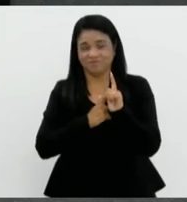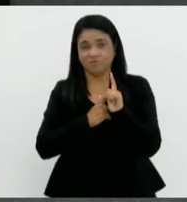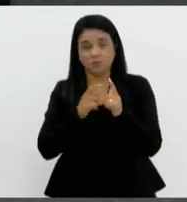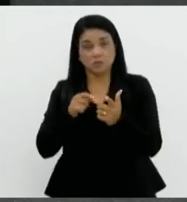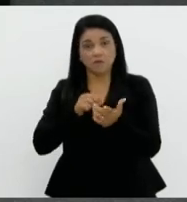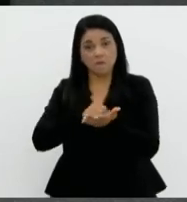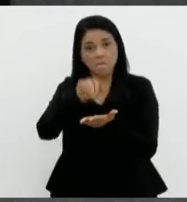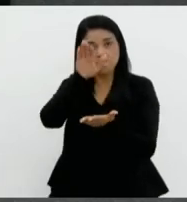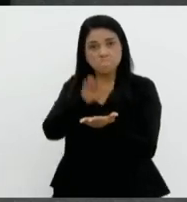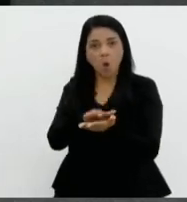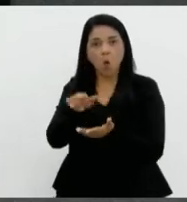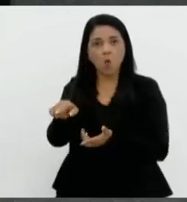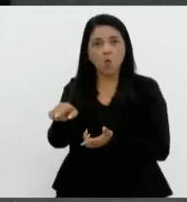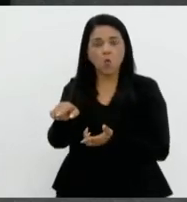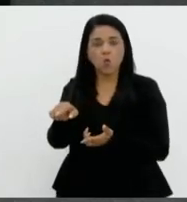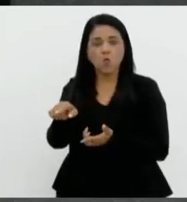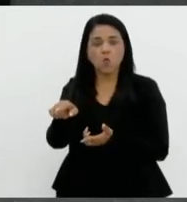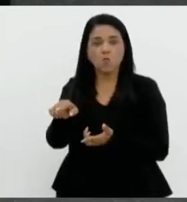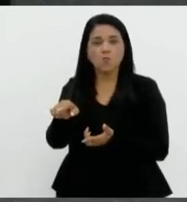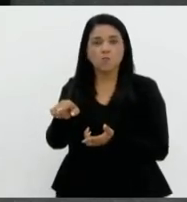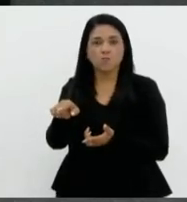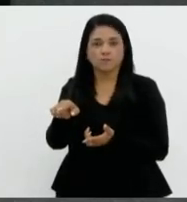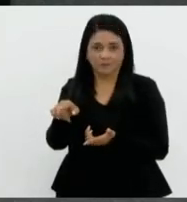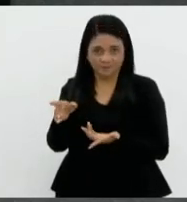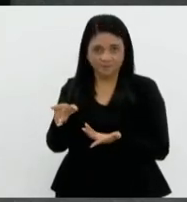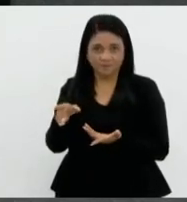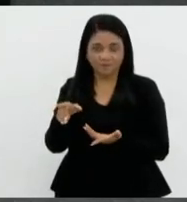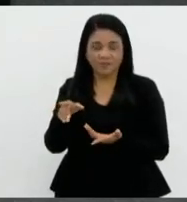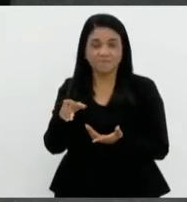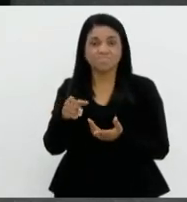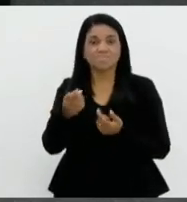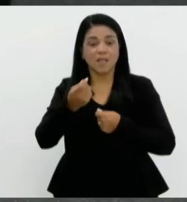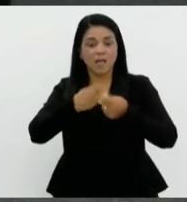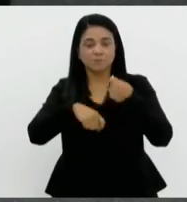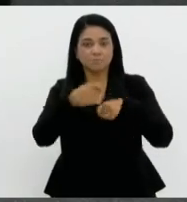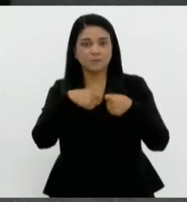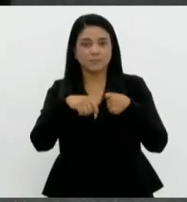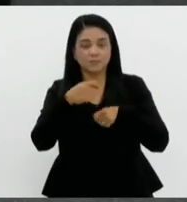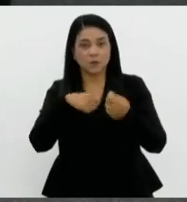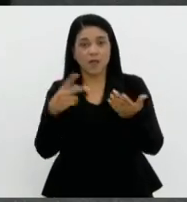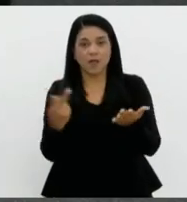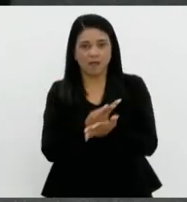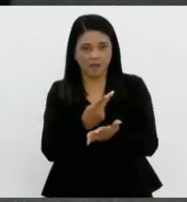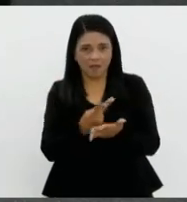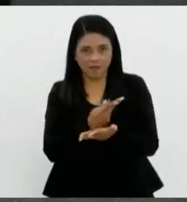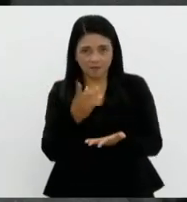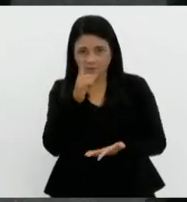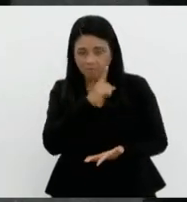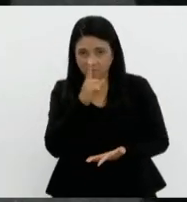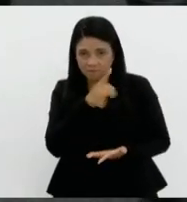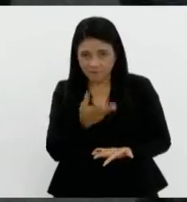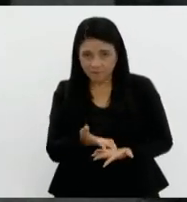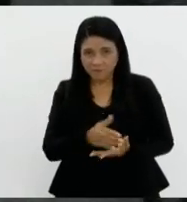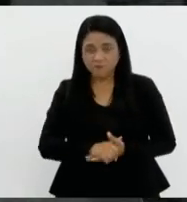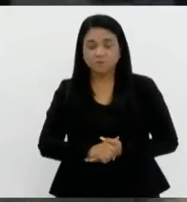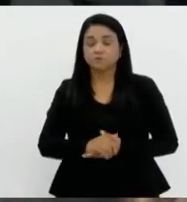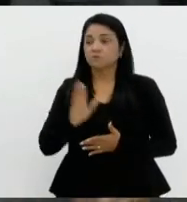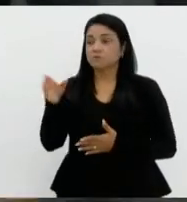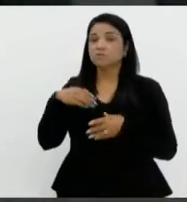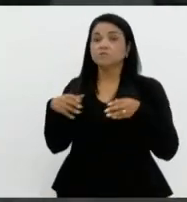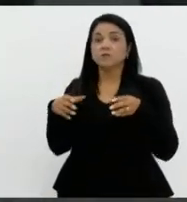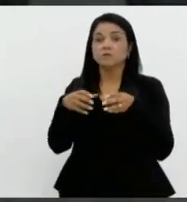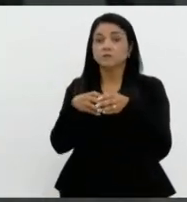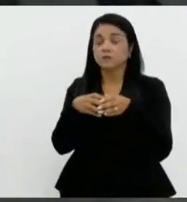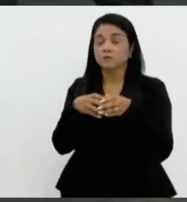penalizadas por uma infração administrativa. Está aqui o deputado Flávio Serafini, já presidiu a Comissão